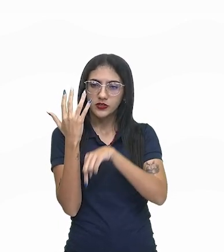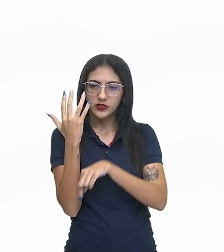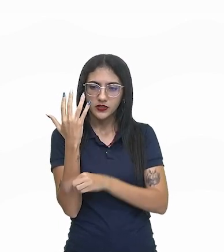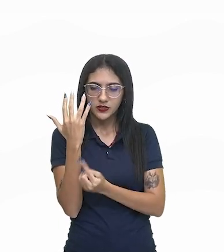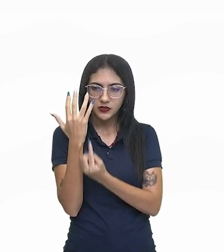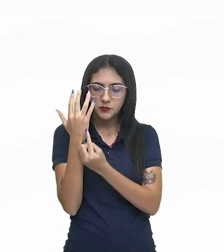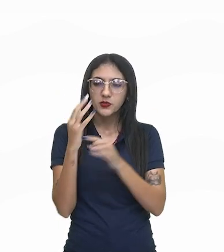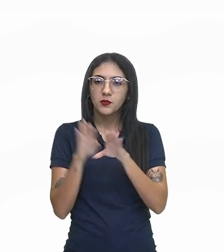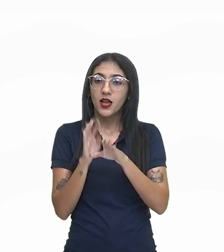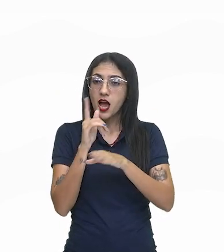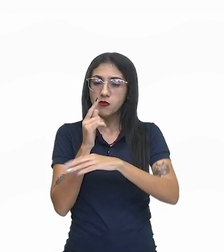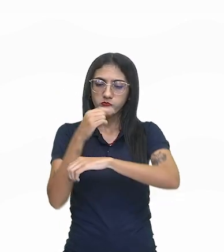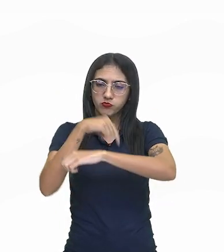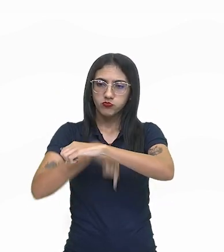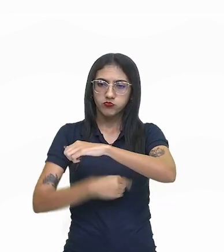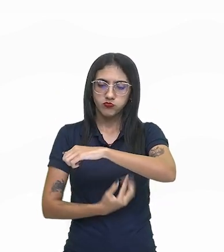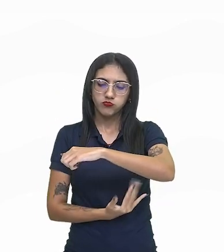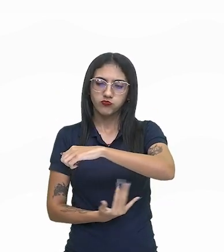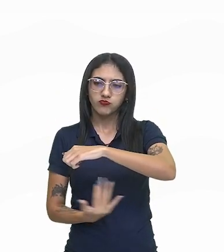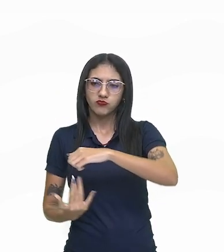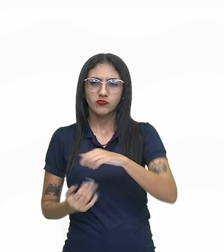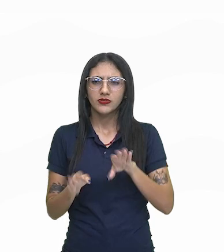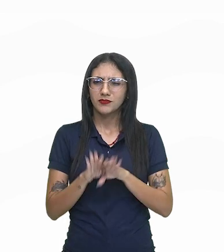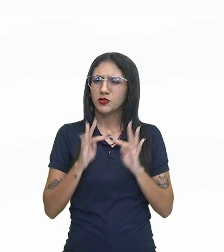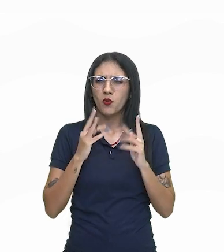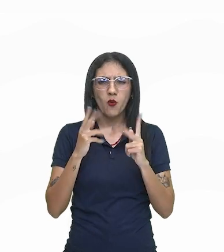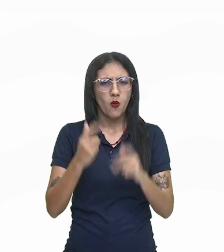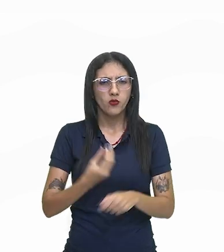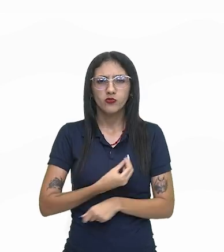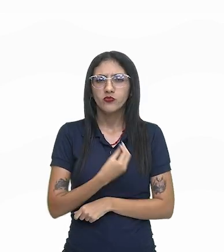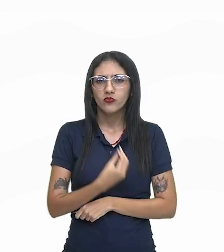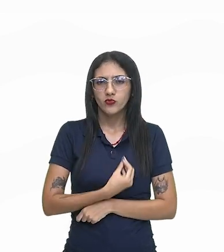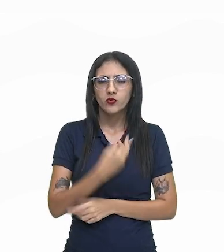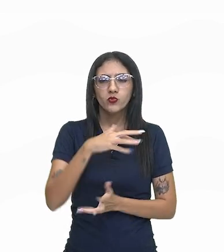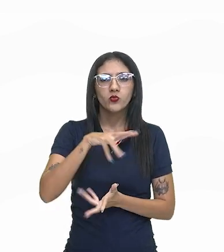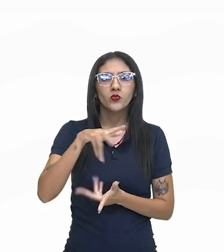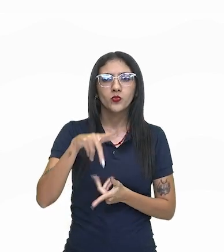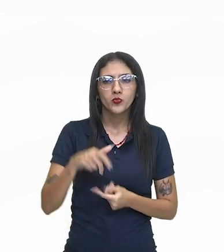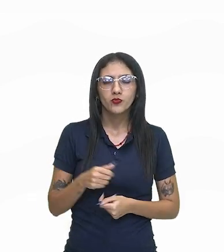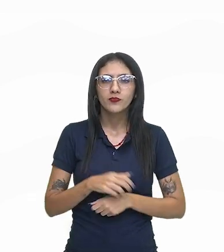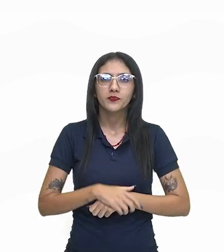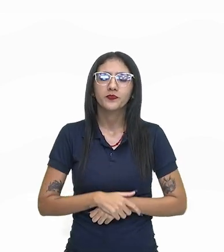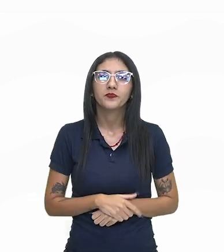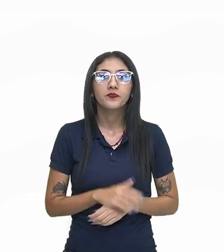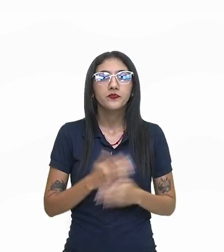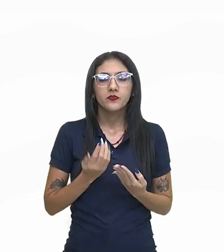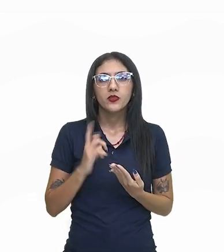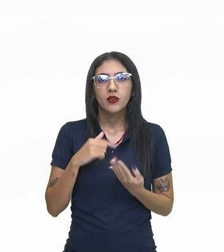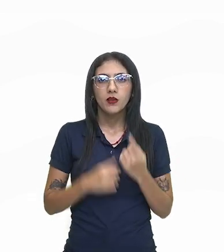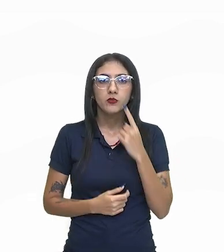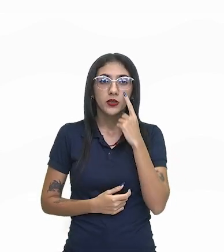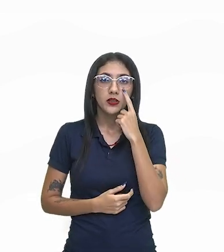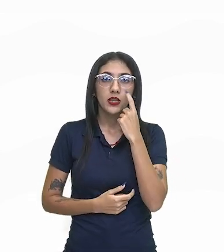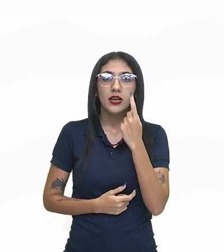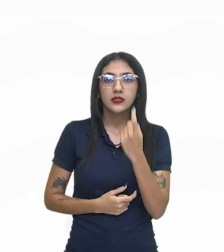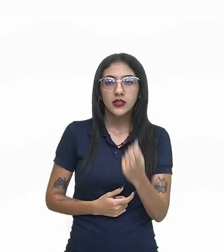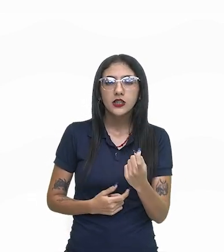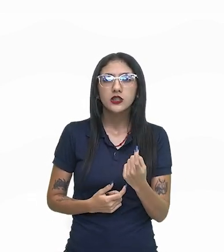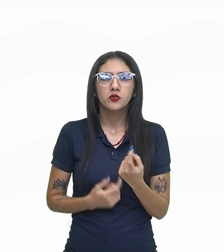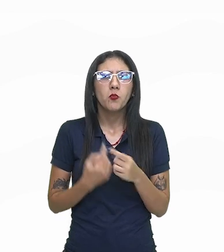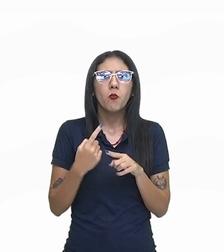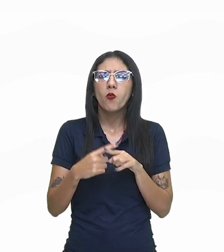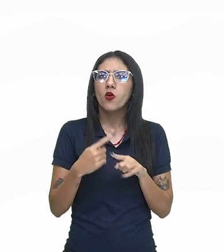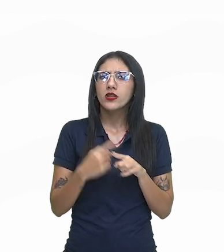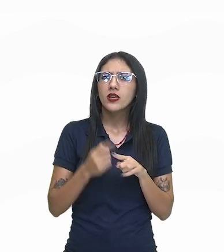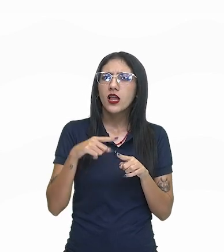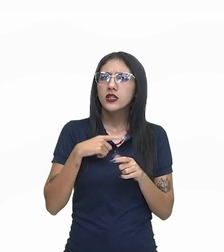para todos os seres vivos do planeta. E a gente vai entender por quê. Né? A fotossíntese é o processo fotoquímico que tem a função